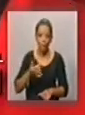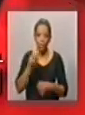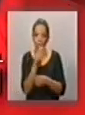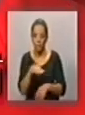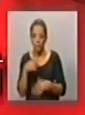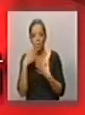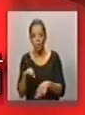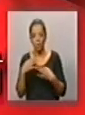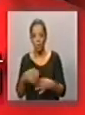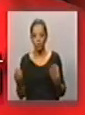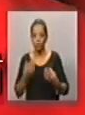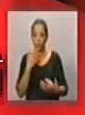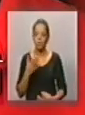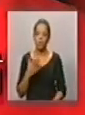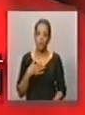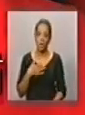normalmente é